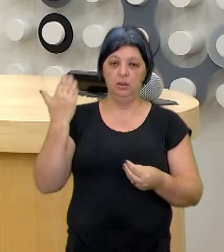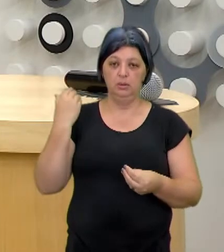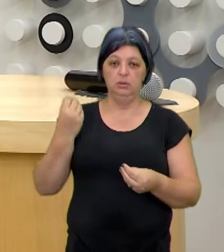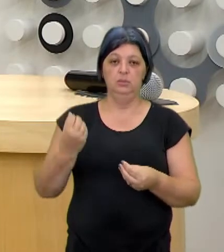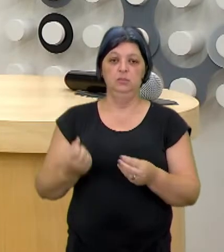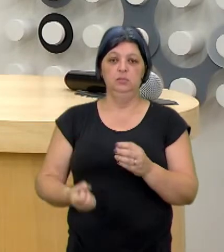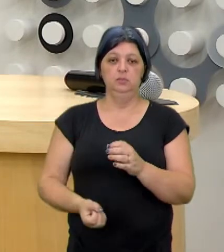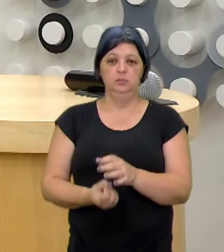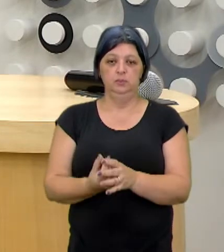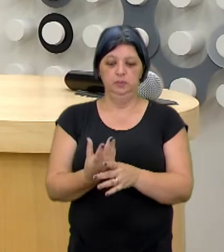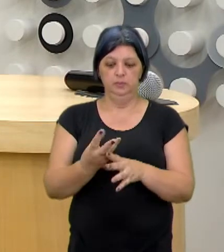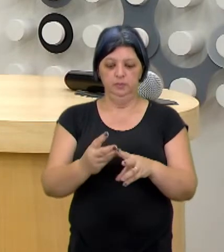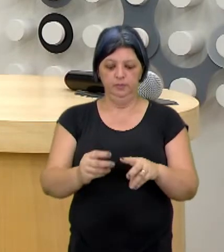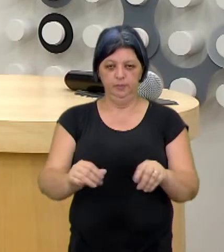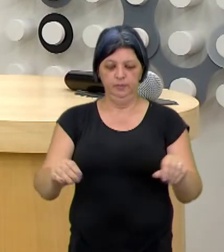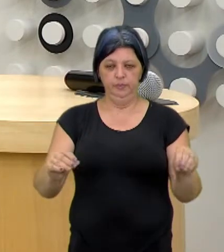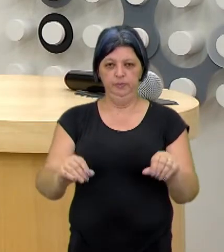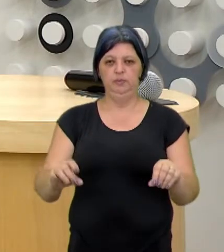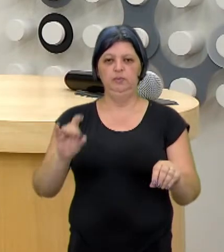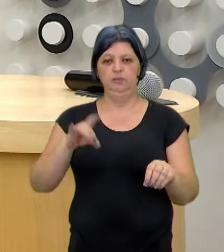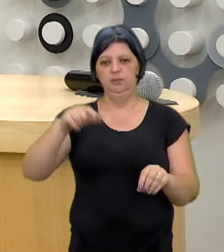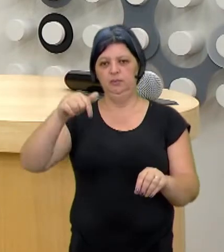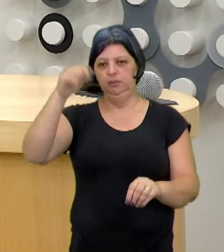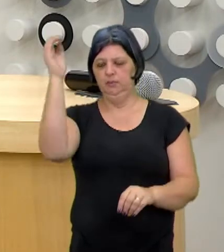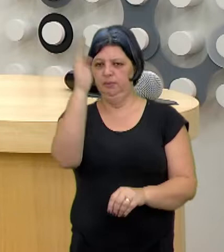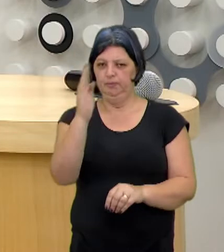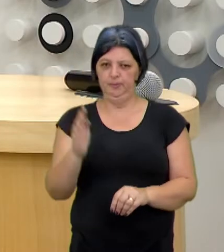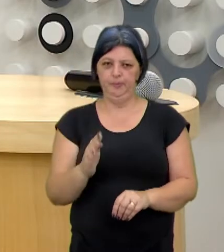os solos aí, não só aqui no Brasil,